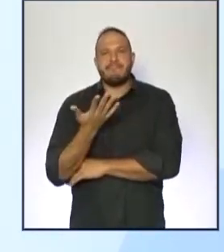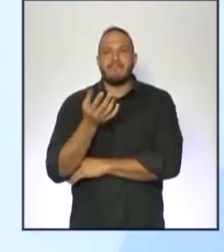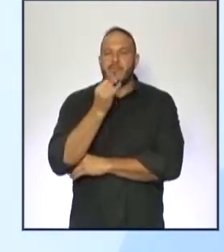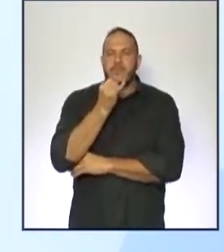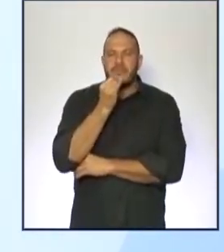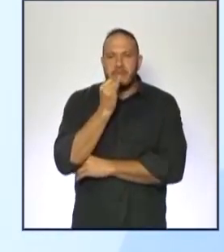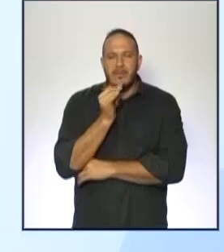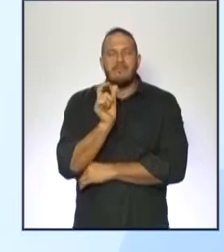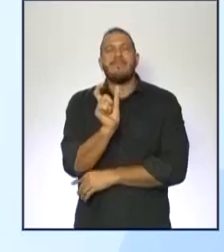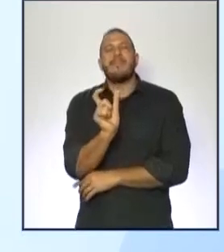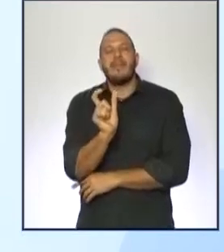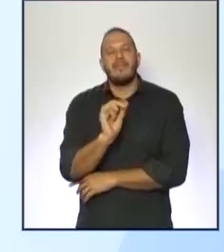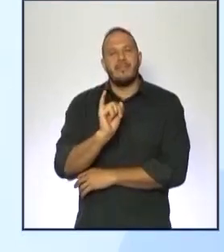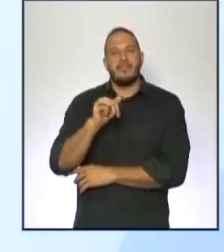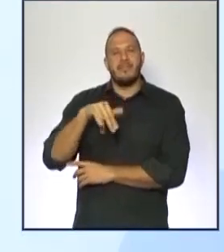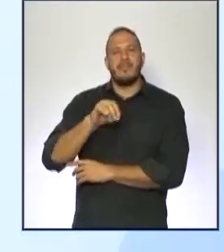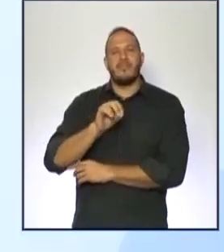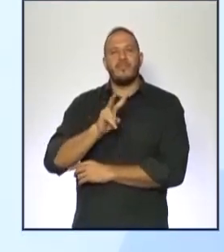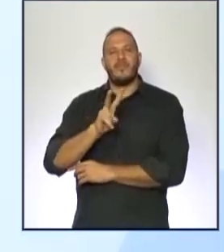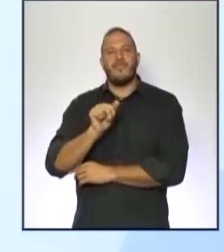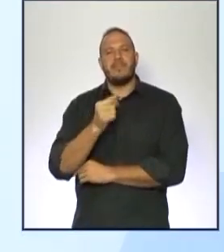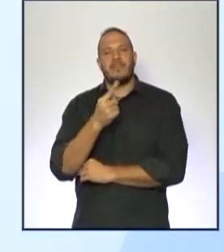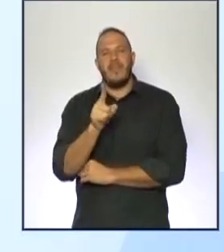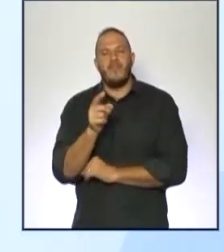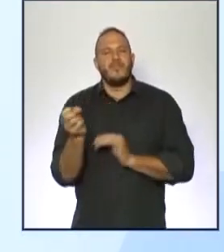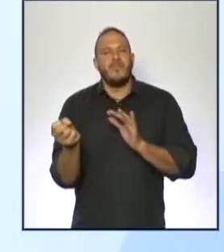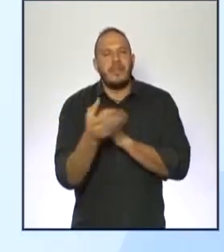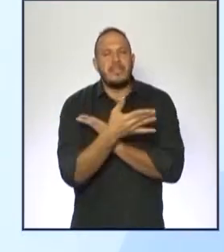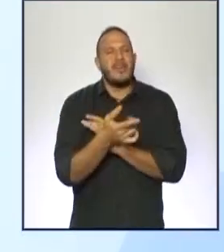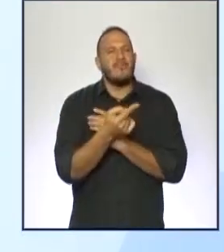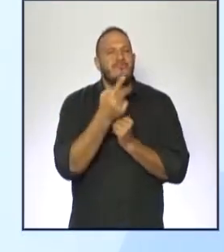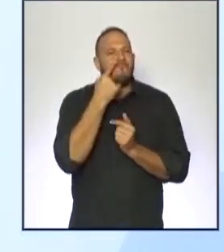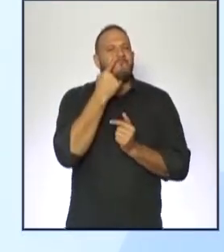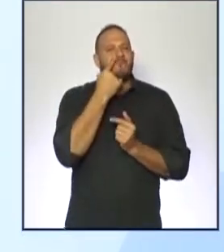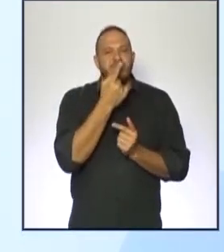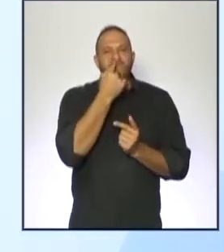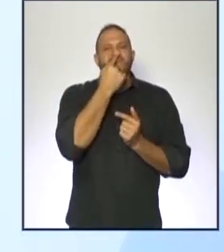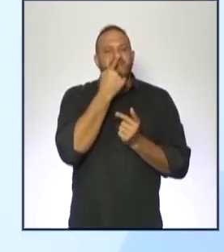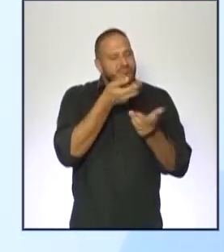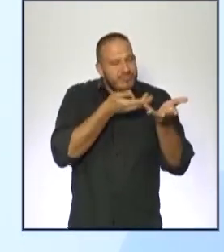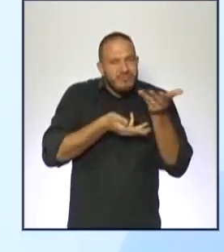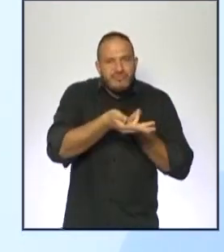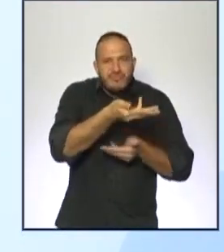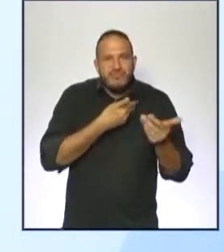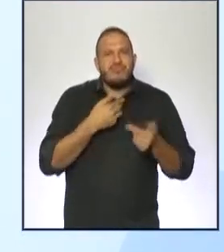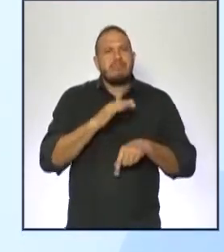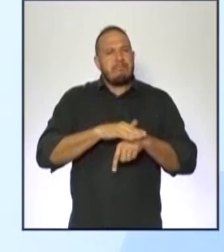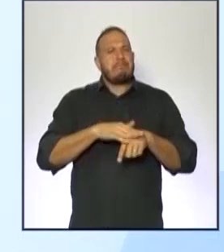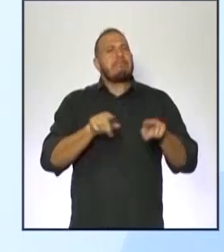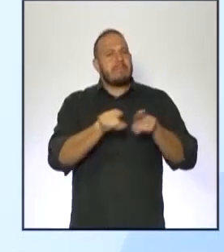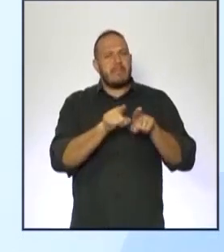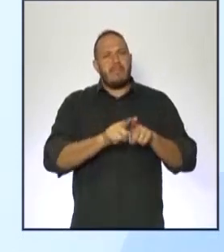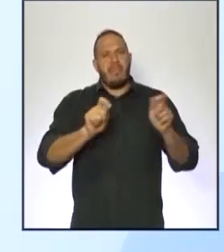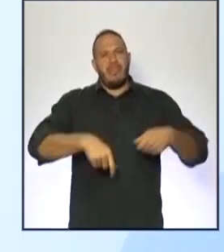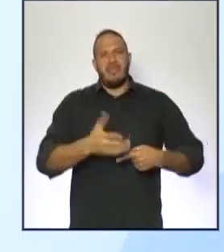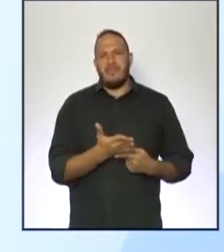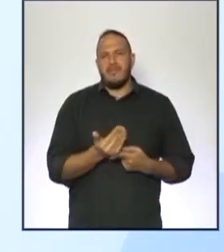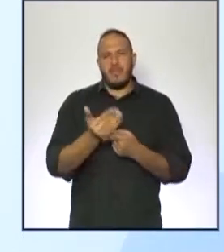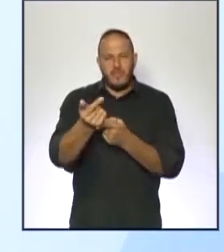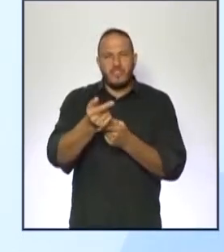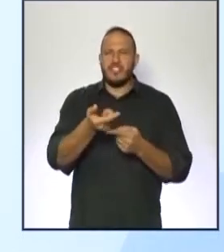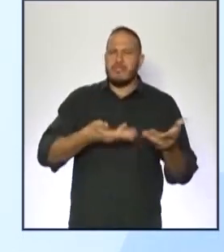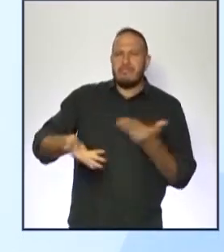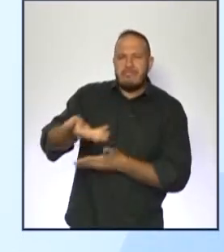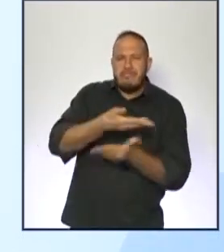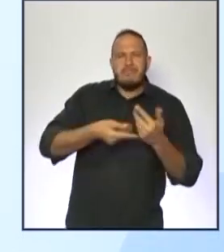de inovação, trazer esse ponto mais para perto, isso também é uma tecnologia. São as tecnologias sociais, quando a